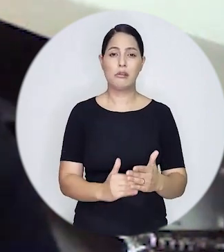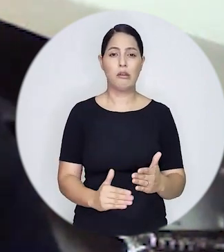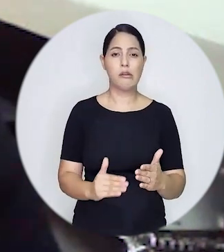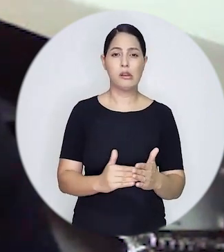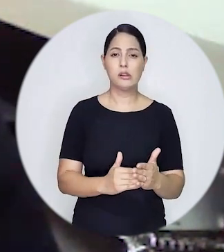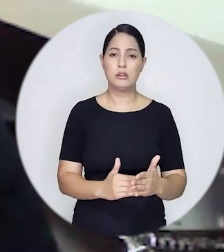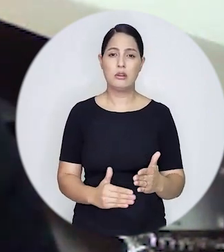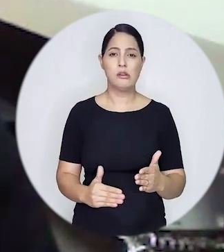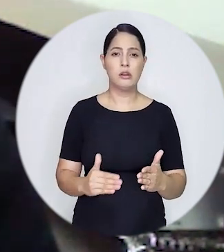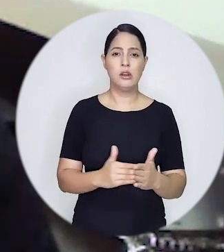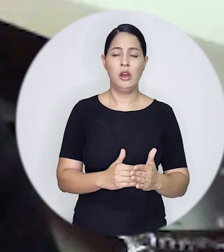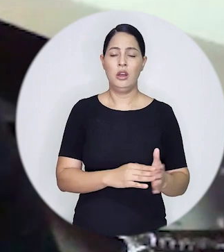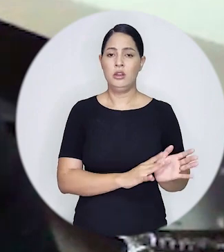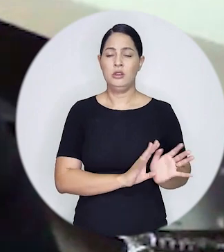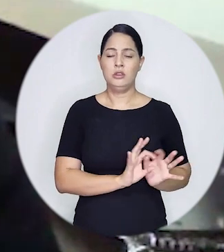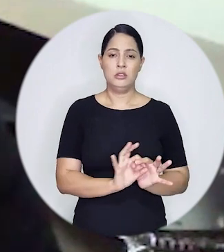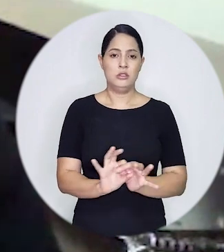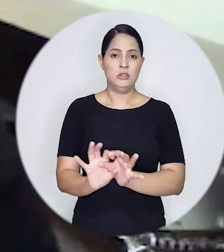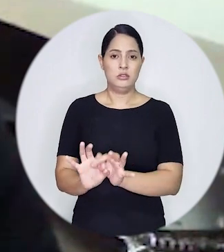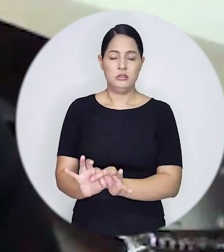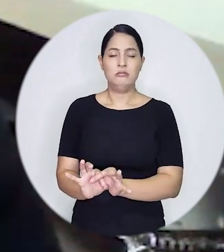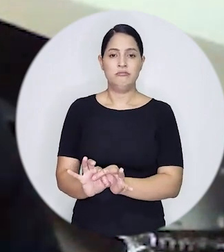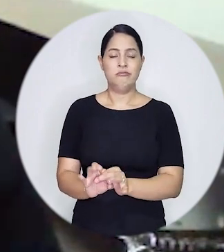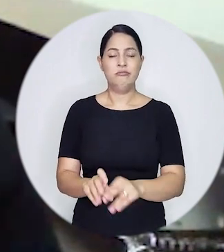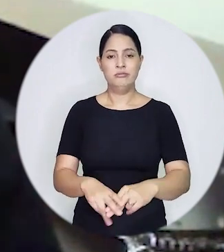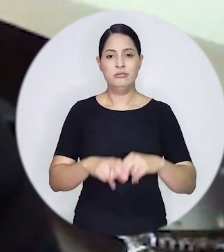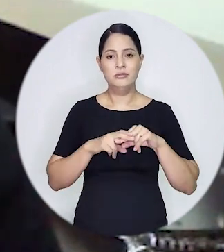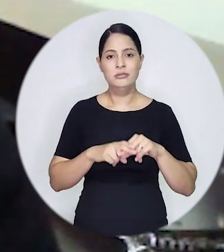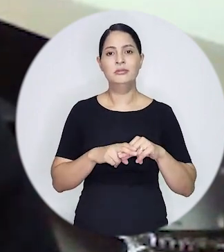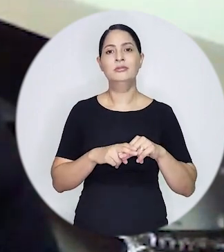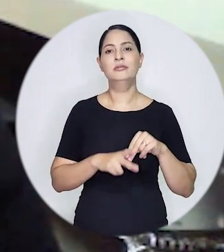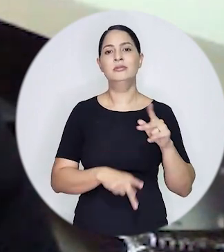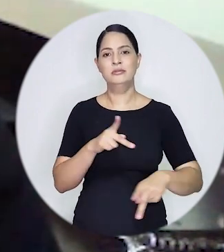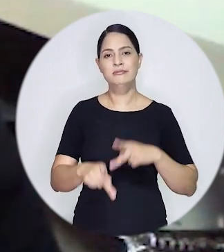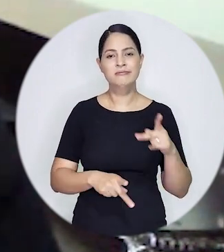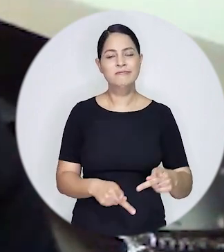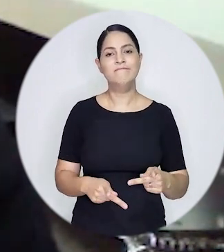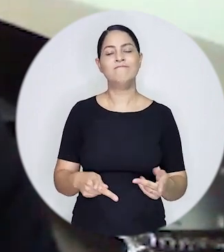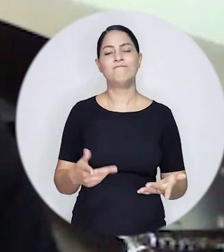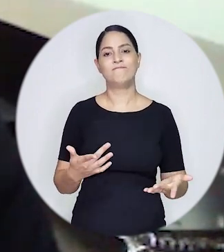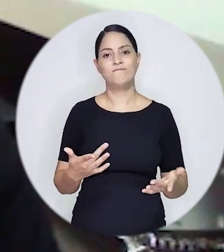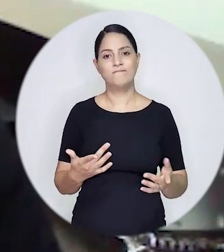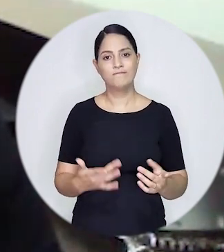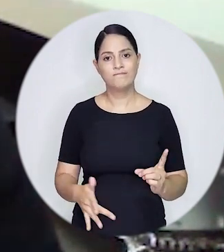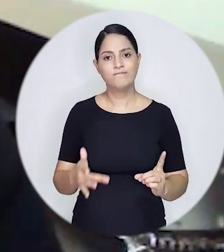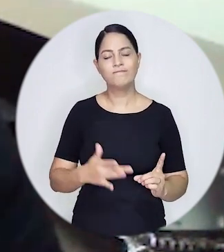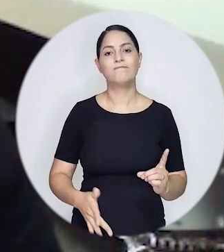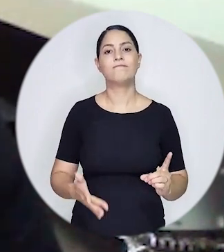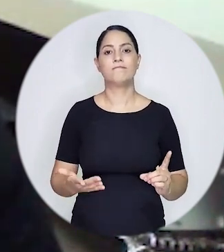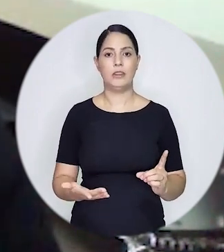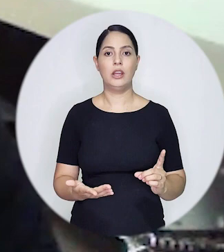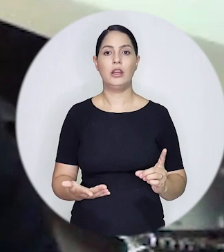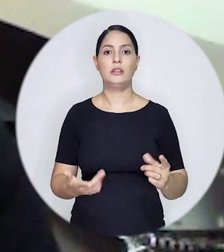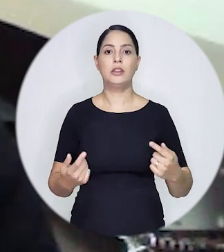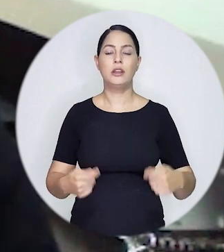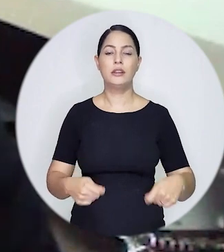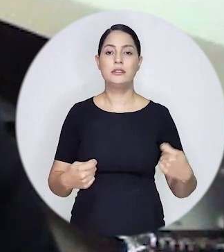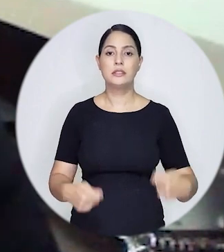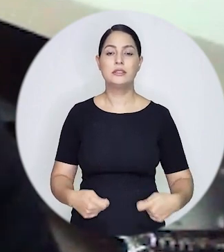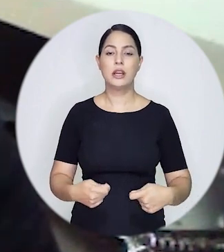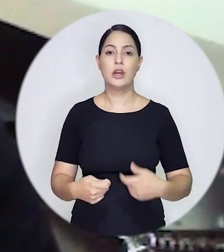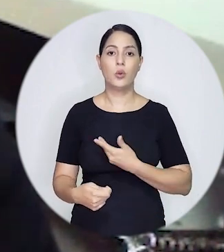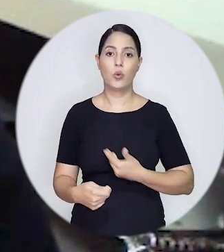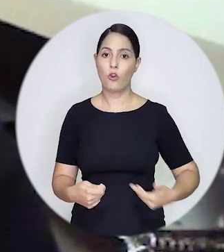teria dificuldade e seria um público carente que necessitaria de uma assistência jurídica